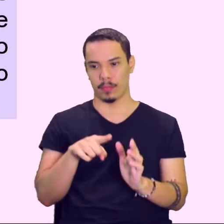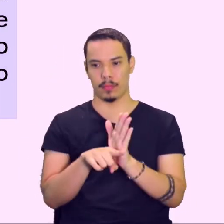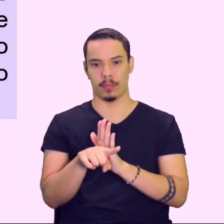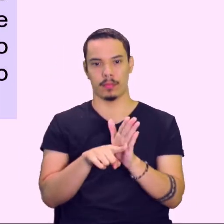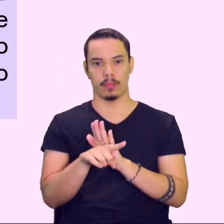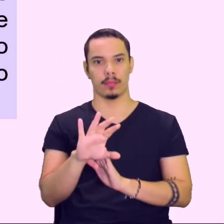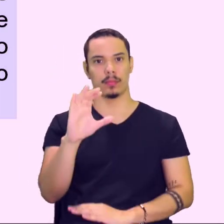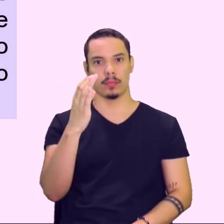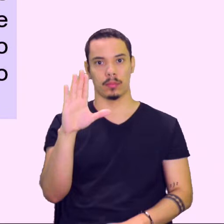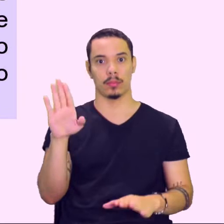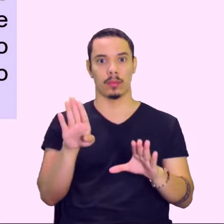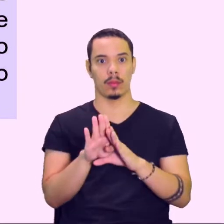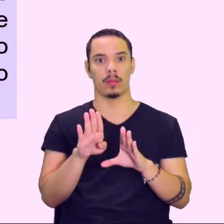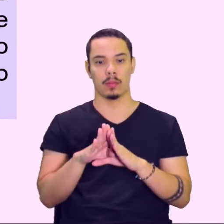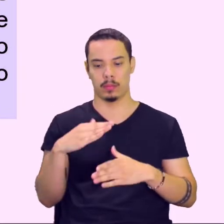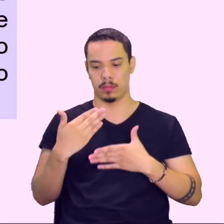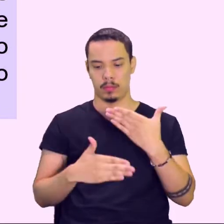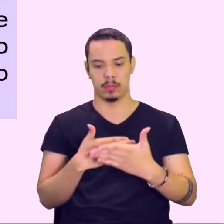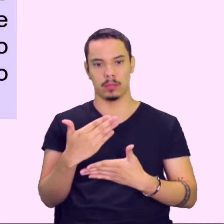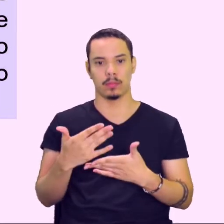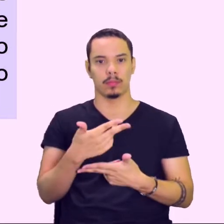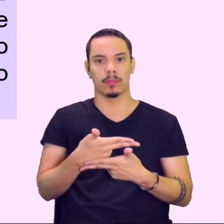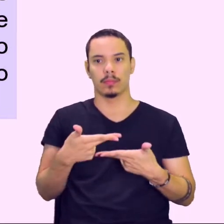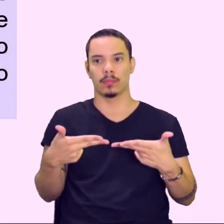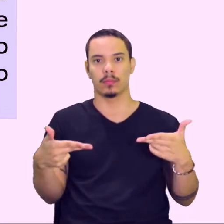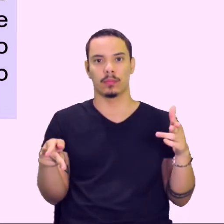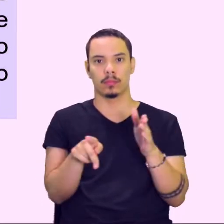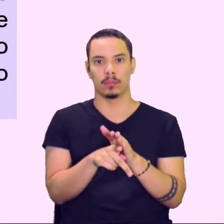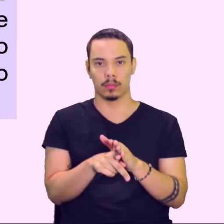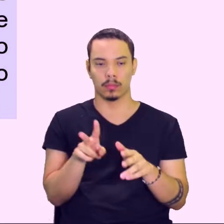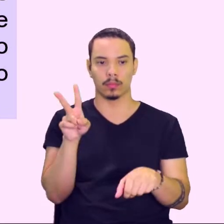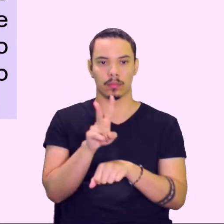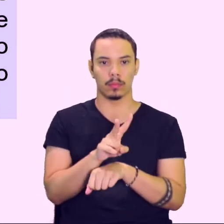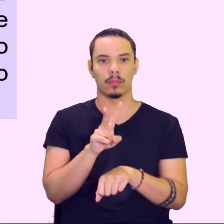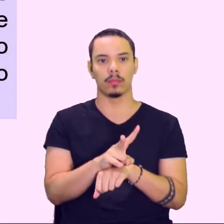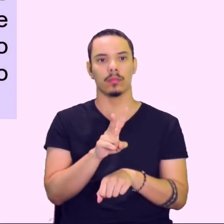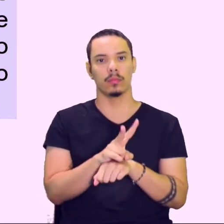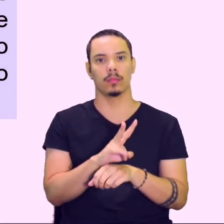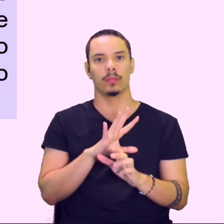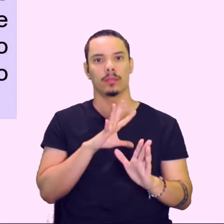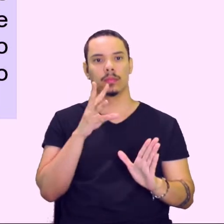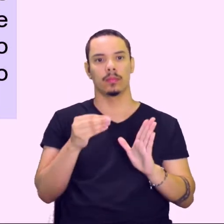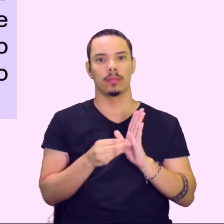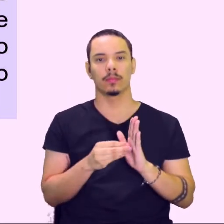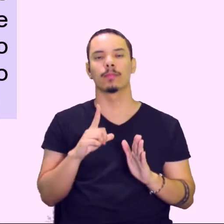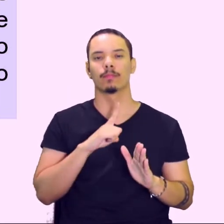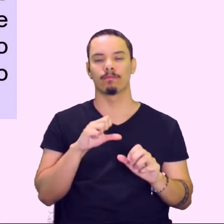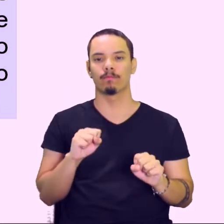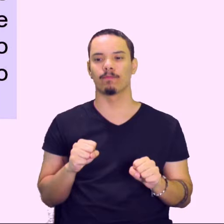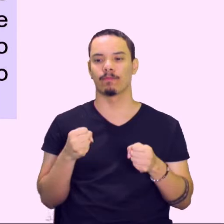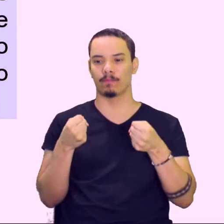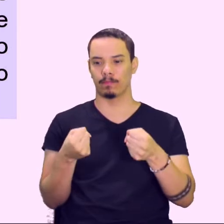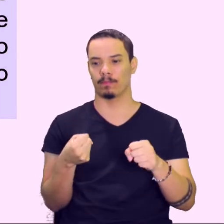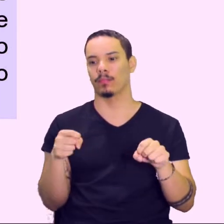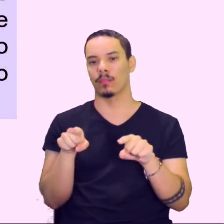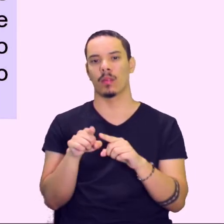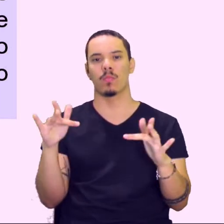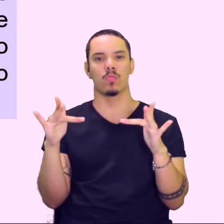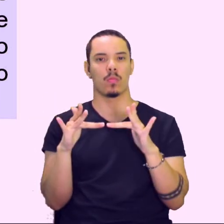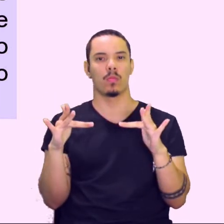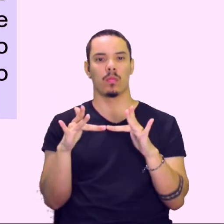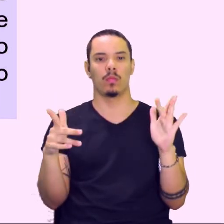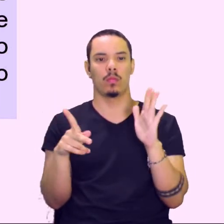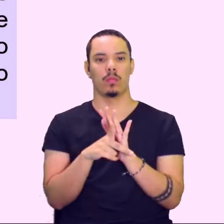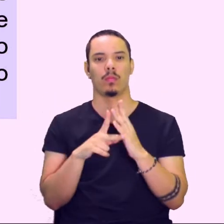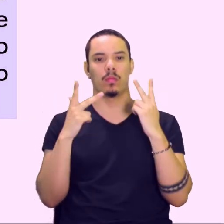e o desenvolvimento de atividades de educação e preservação ambiental, de recreação em contato com a